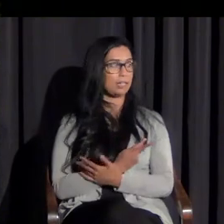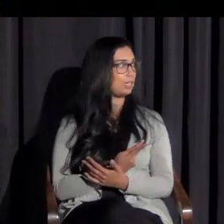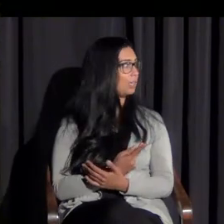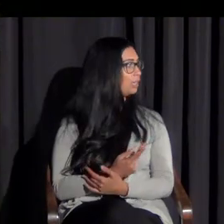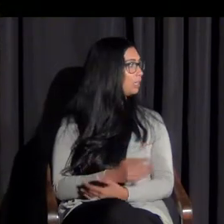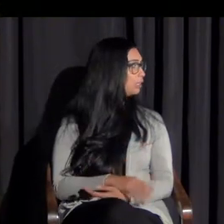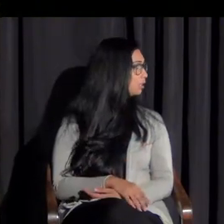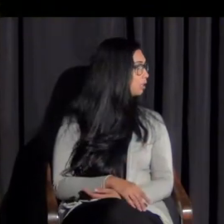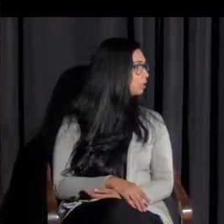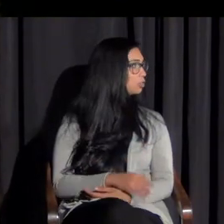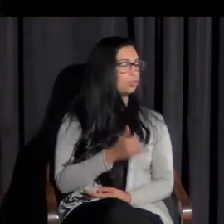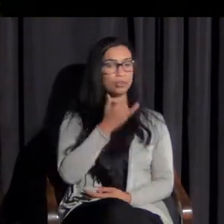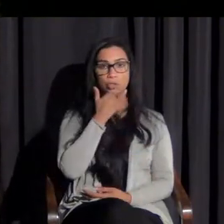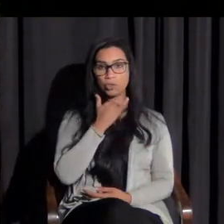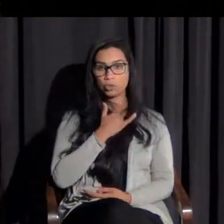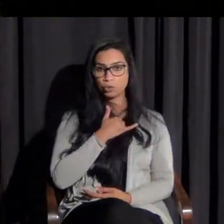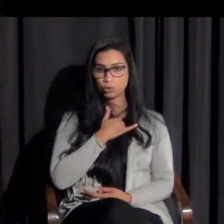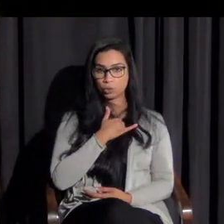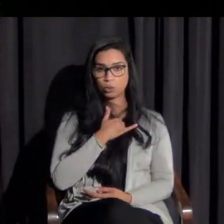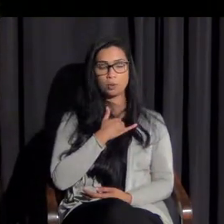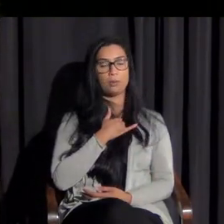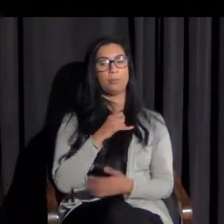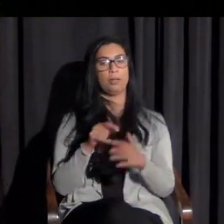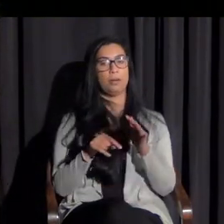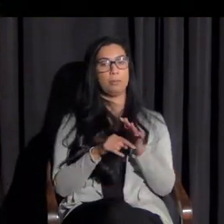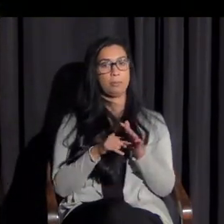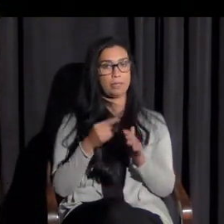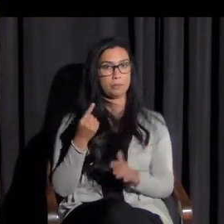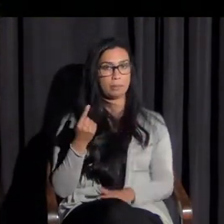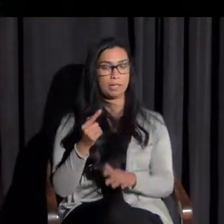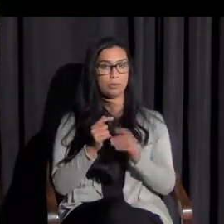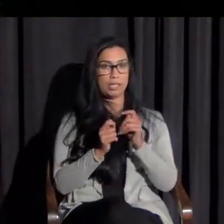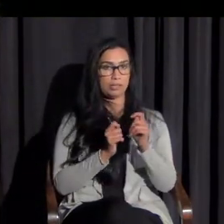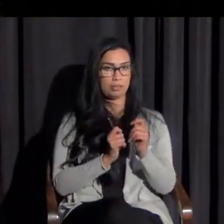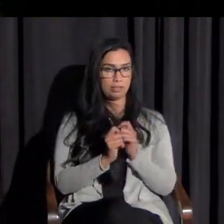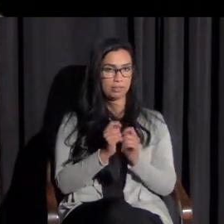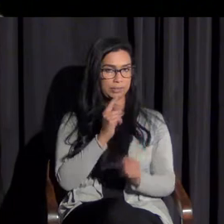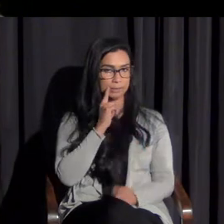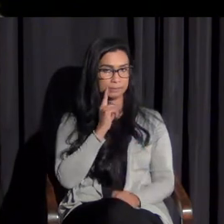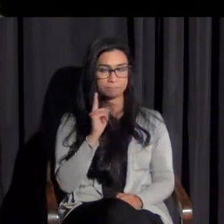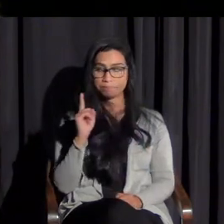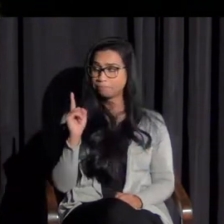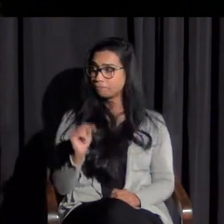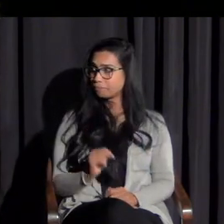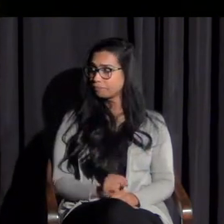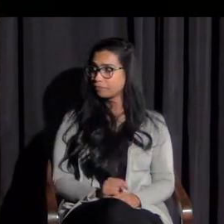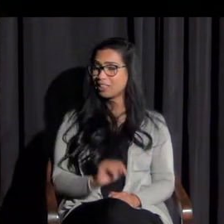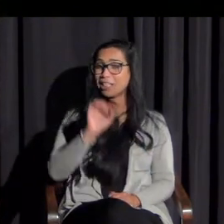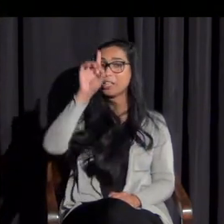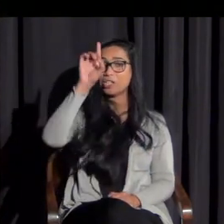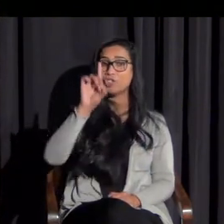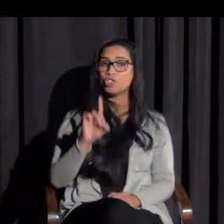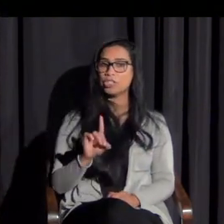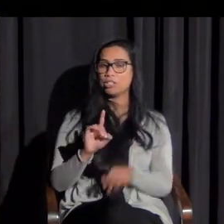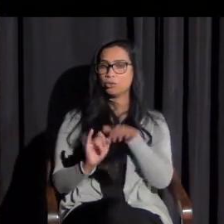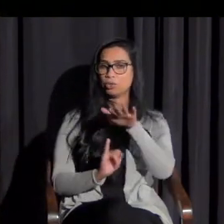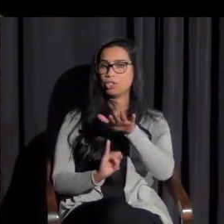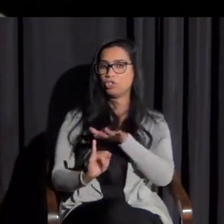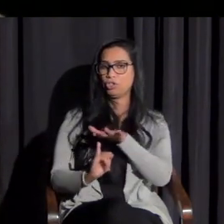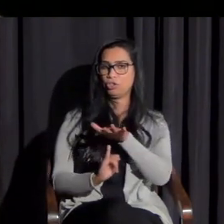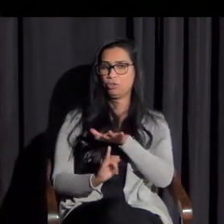Não, primeiramente, desculpa. Primeiramente, essa entrevista foi realizada com a diretora de uma das